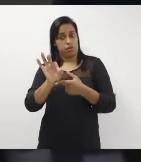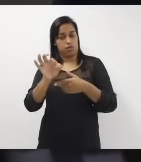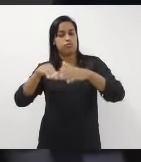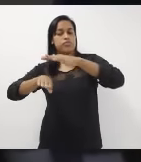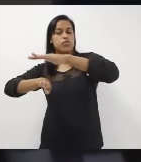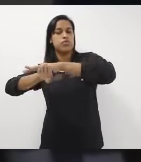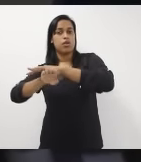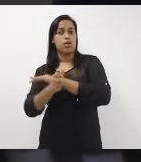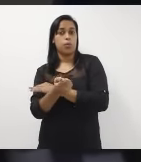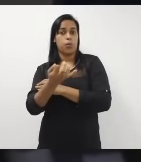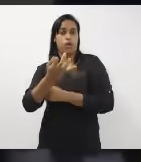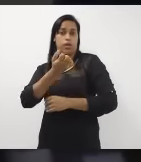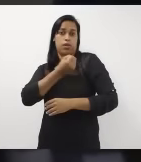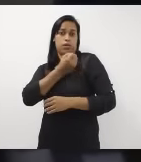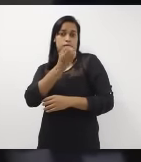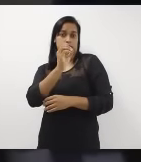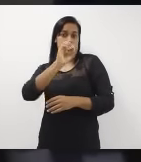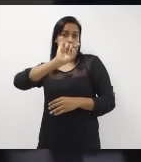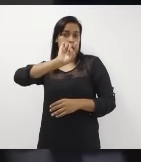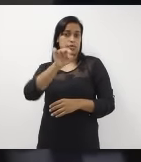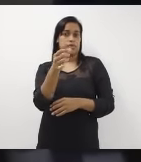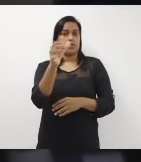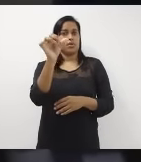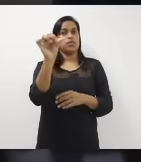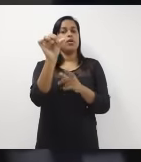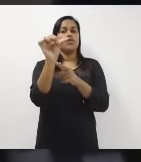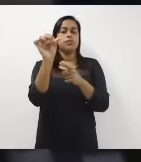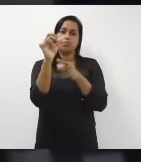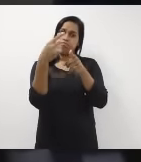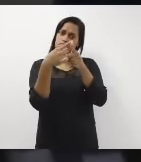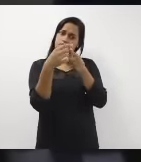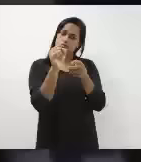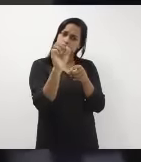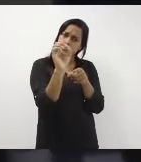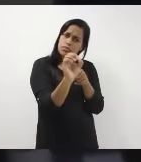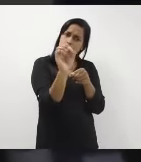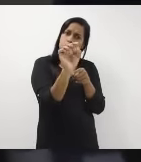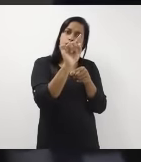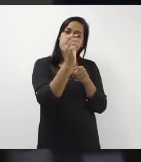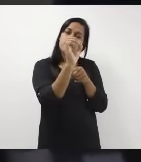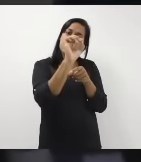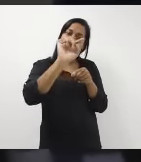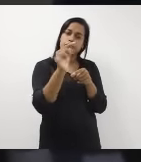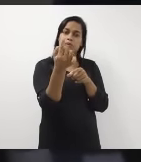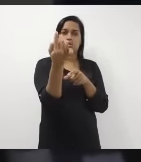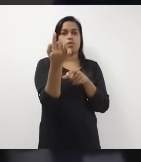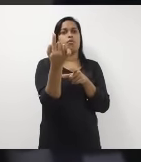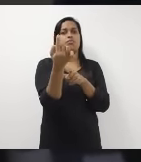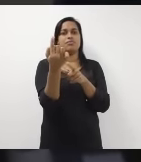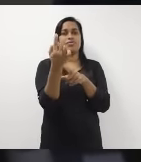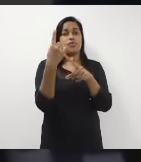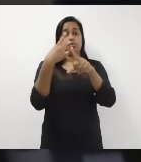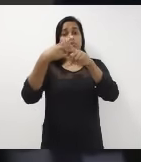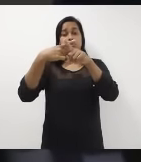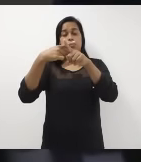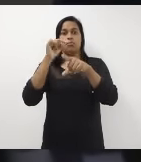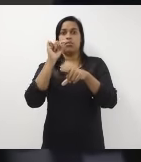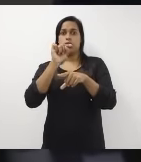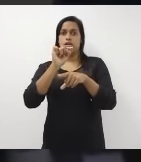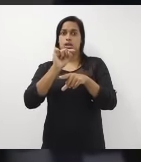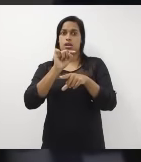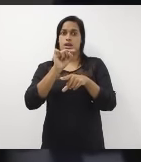o número vai ser de 0,9, porque 10% não equivale a 0,1, então eu vou multiplicar, esse meu K vai